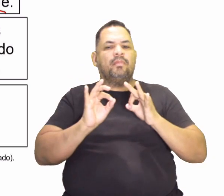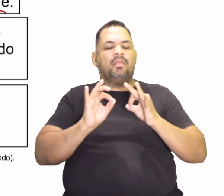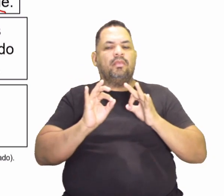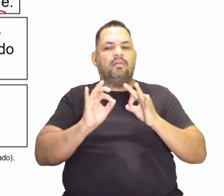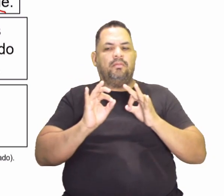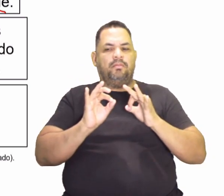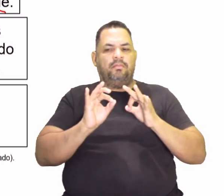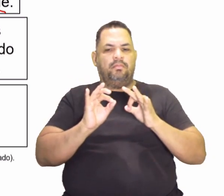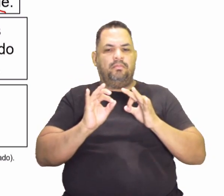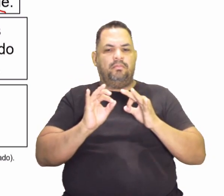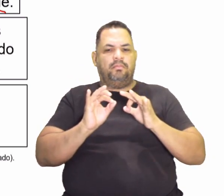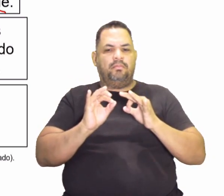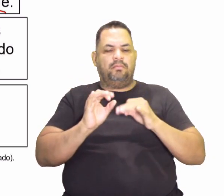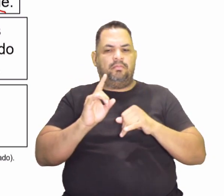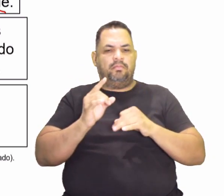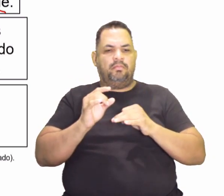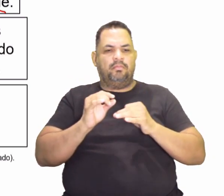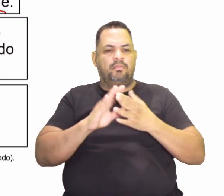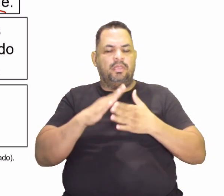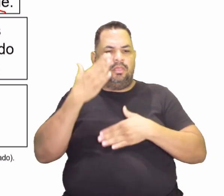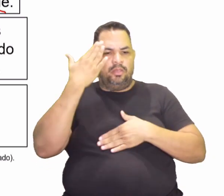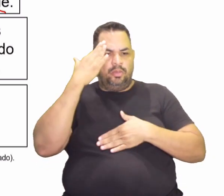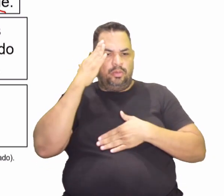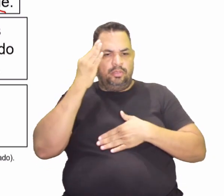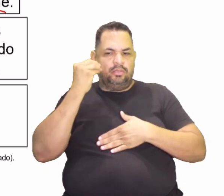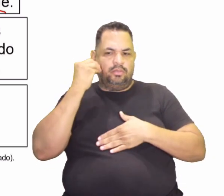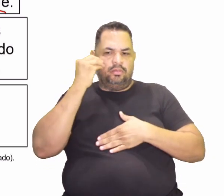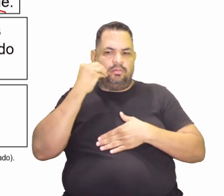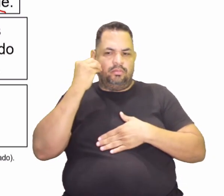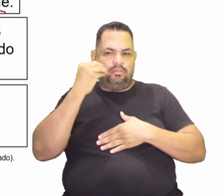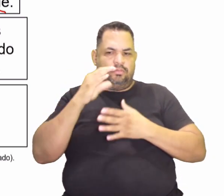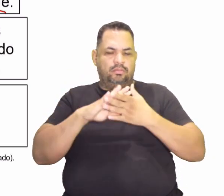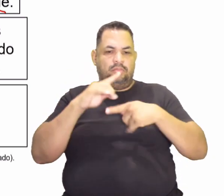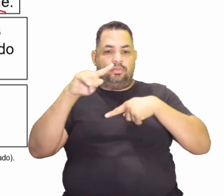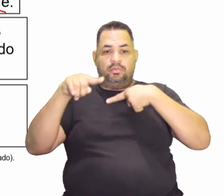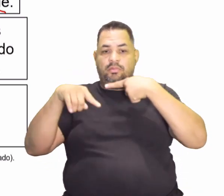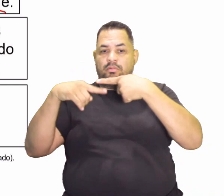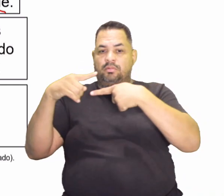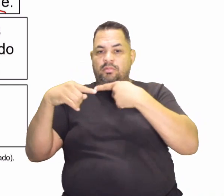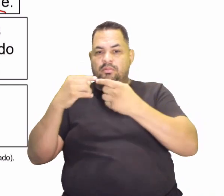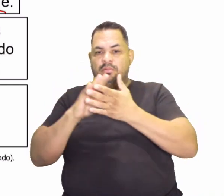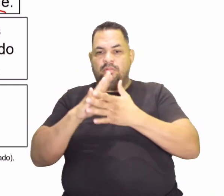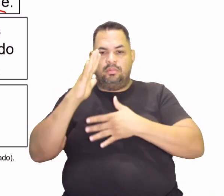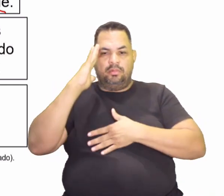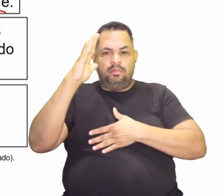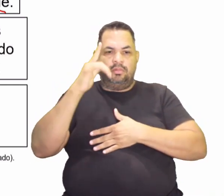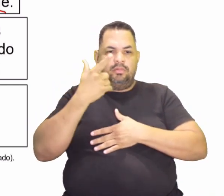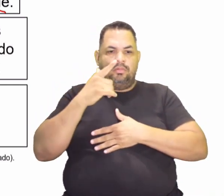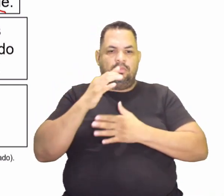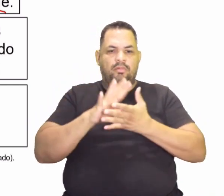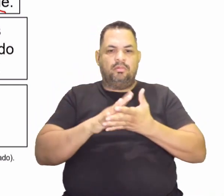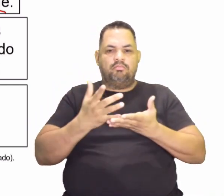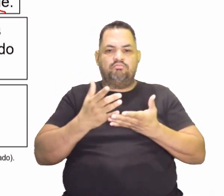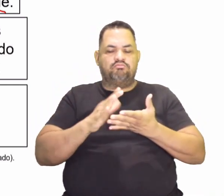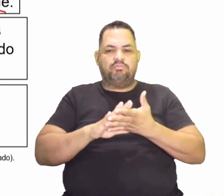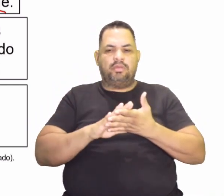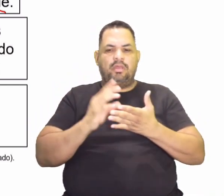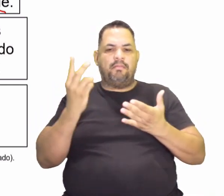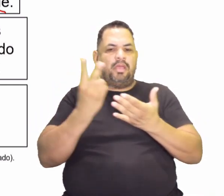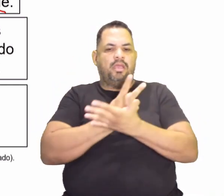ele, uma concepção empírica. A consequência dessa doutrina é que não há lugar para o